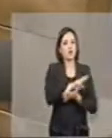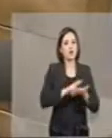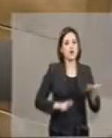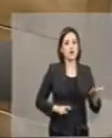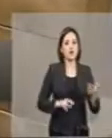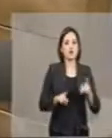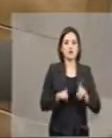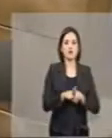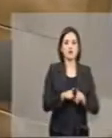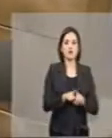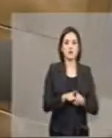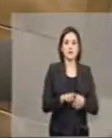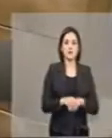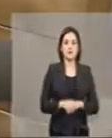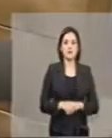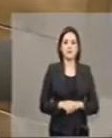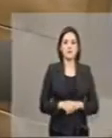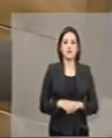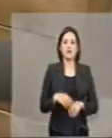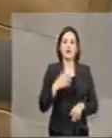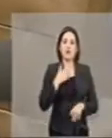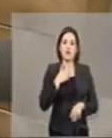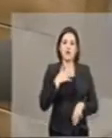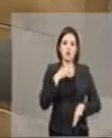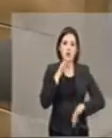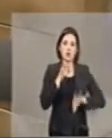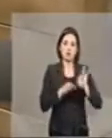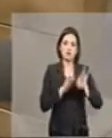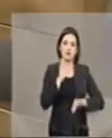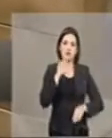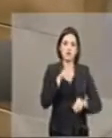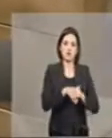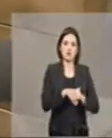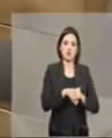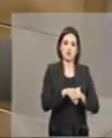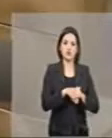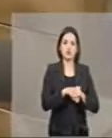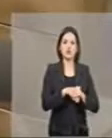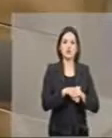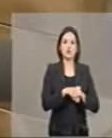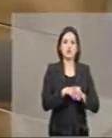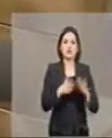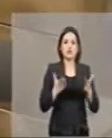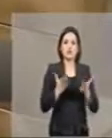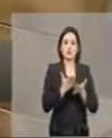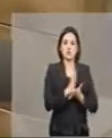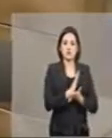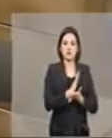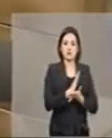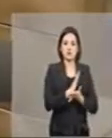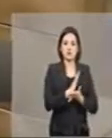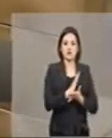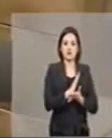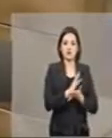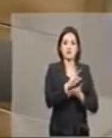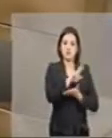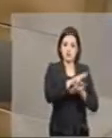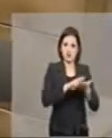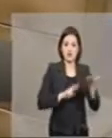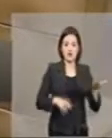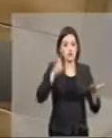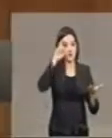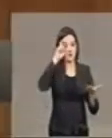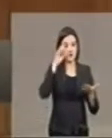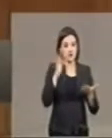por sua excelência, eu julgo procedente, em parte, a reclamação sob a relatoria do ministro Fachin